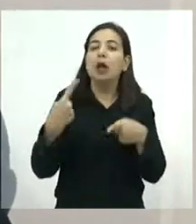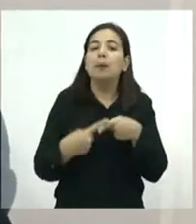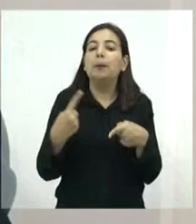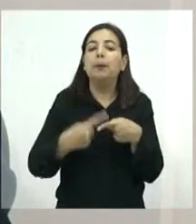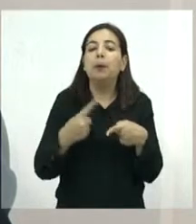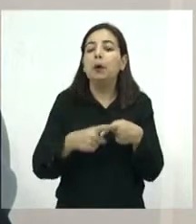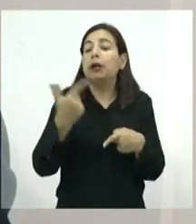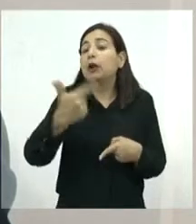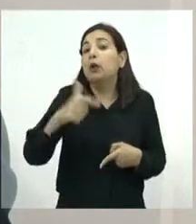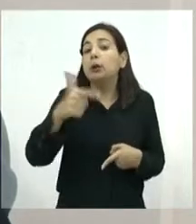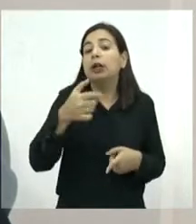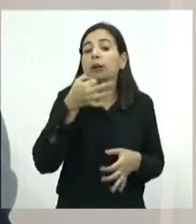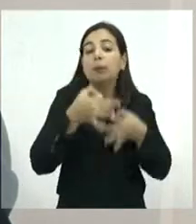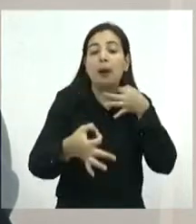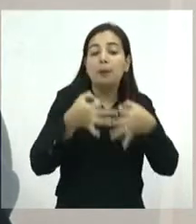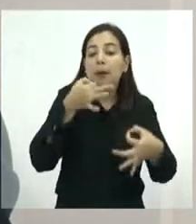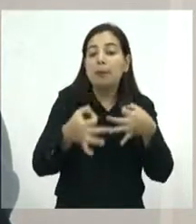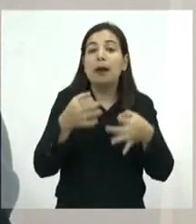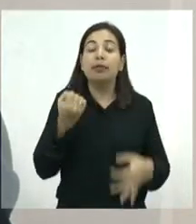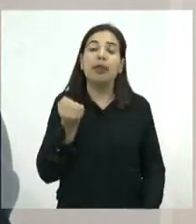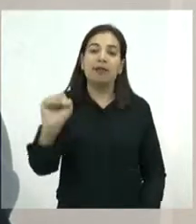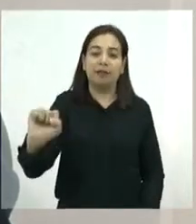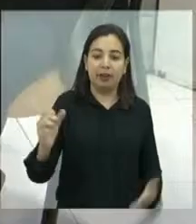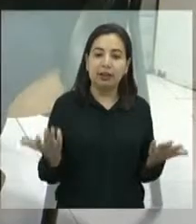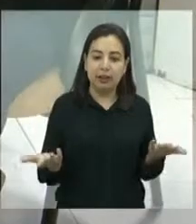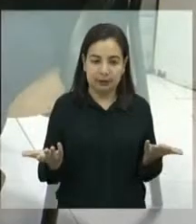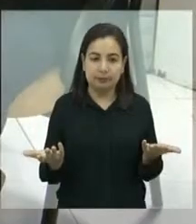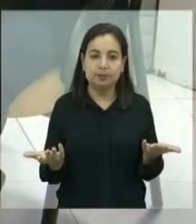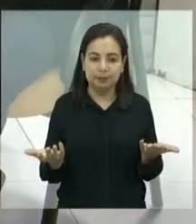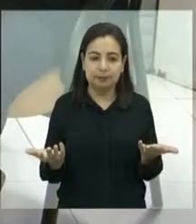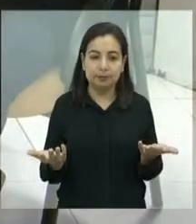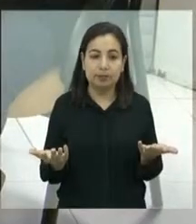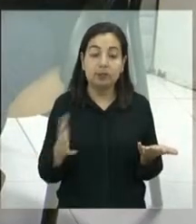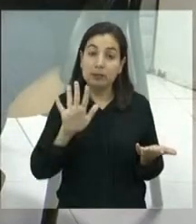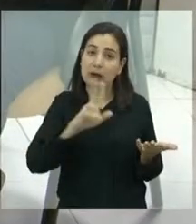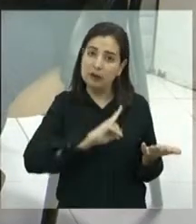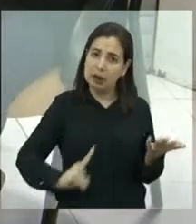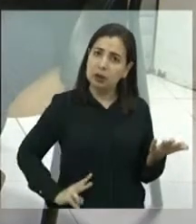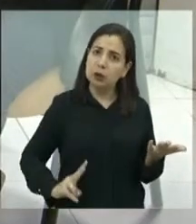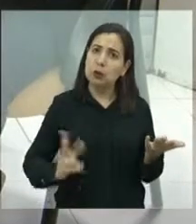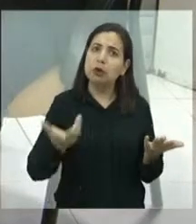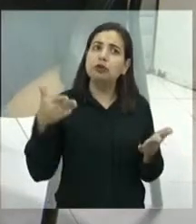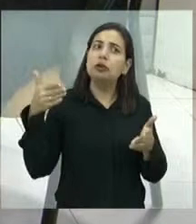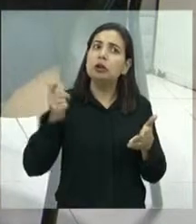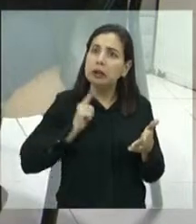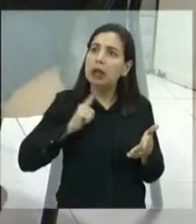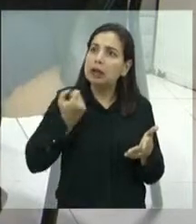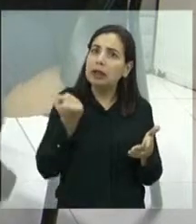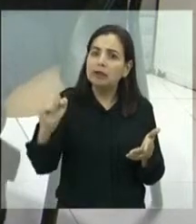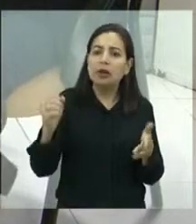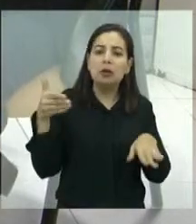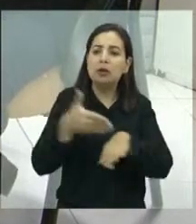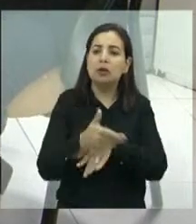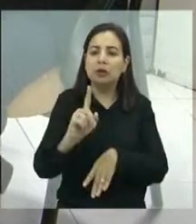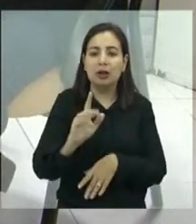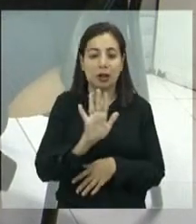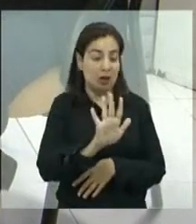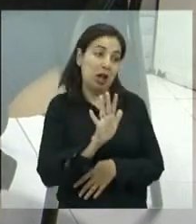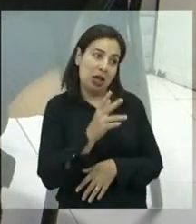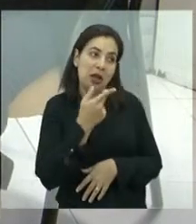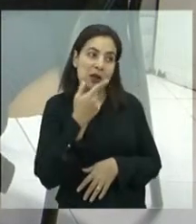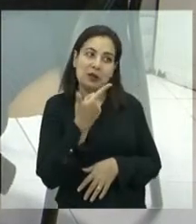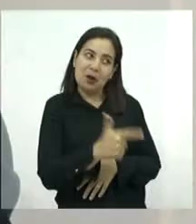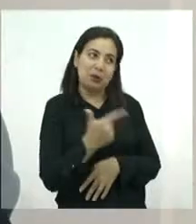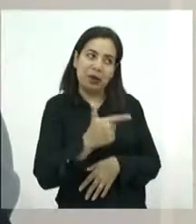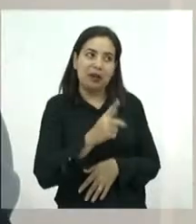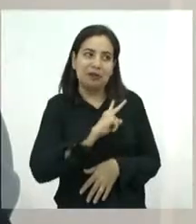não têm argumentos para defender. Inclusive vereadores que defendem não estiveram lá defendendo. Sinceramente, eu não conheço nenhum vereador que